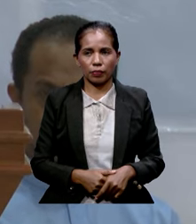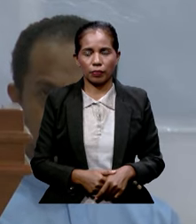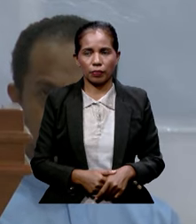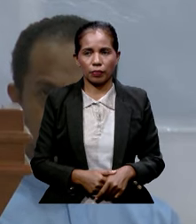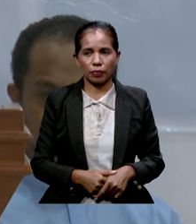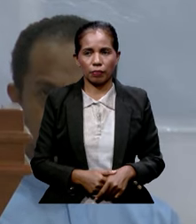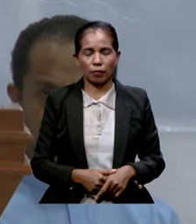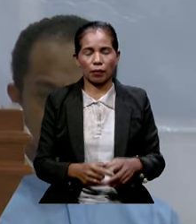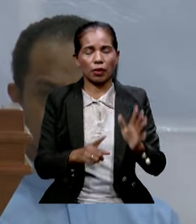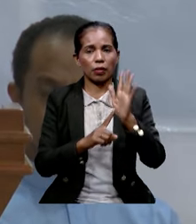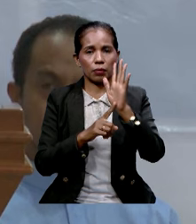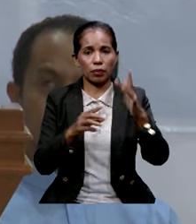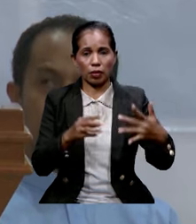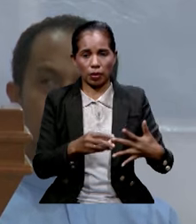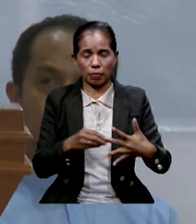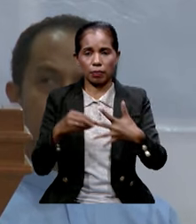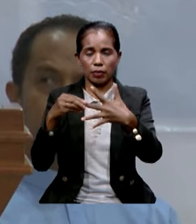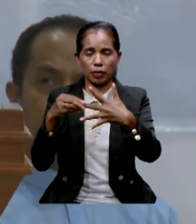Comunicado oficial.